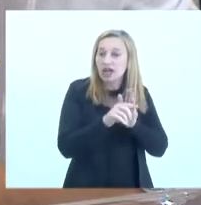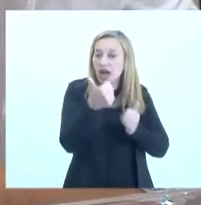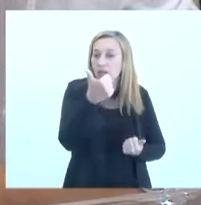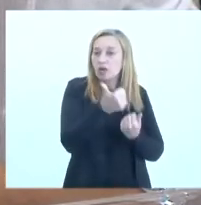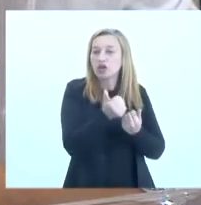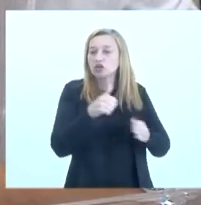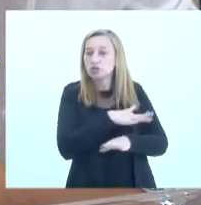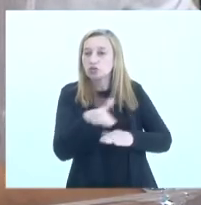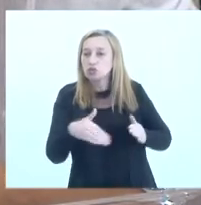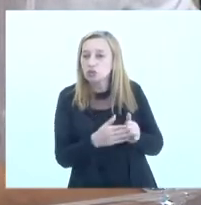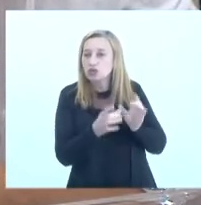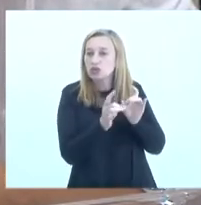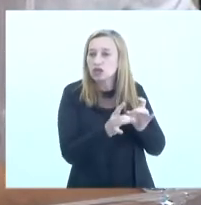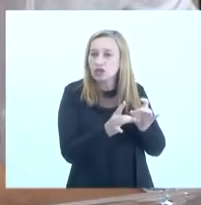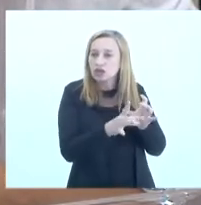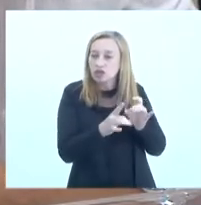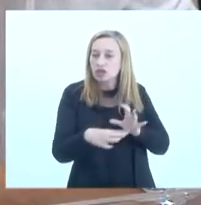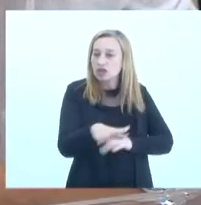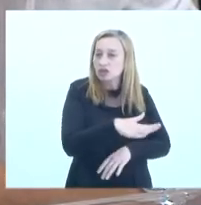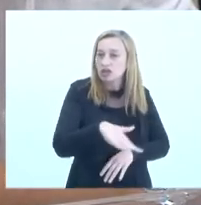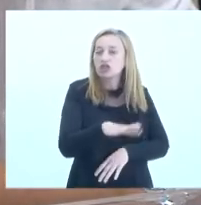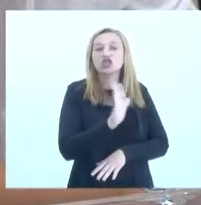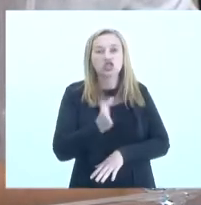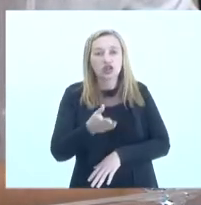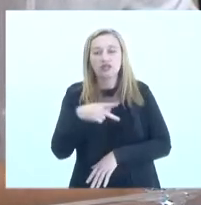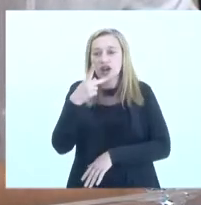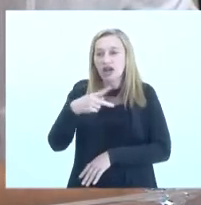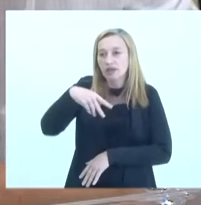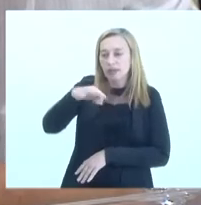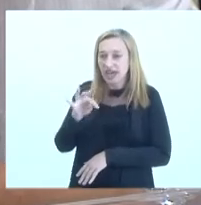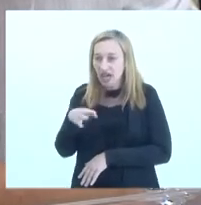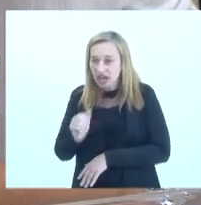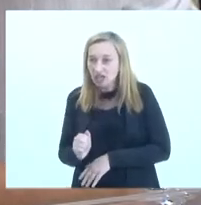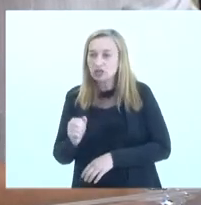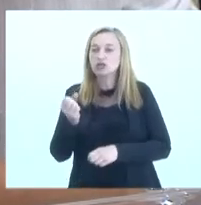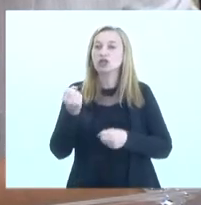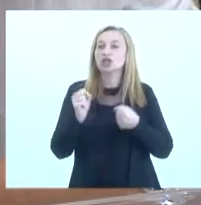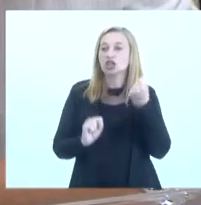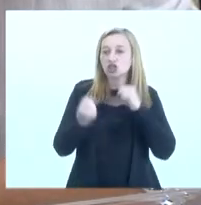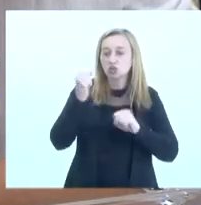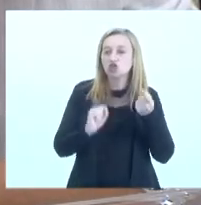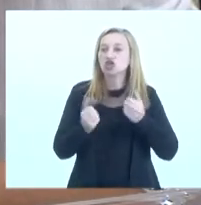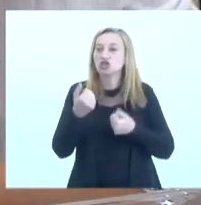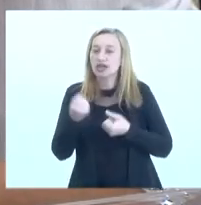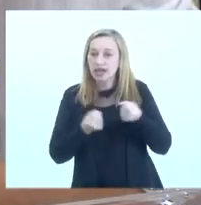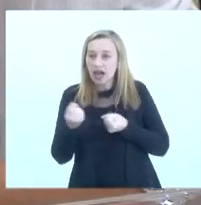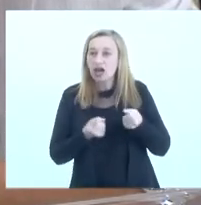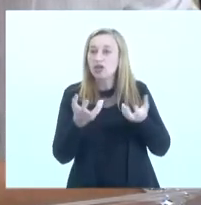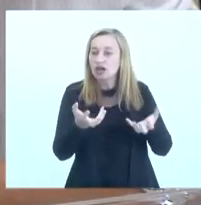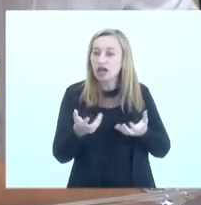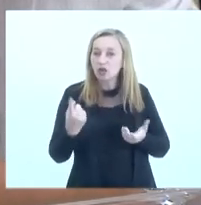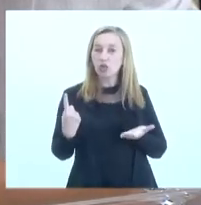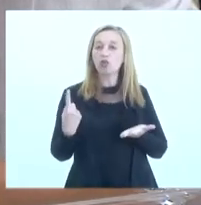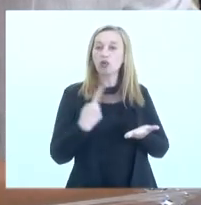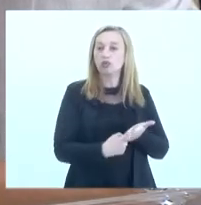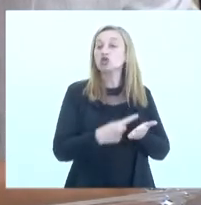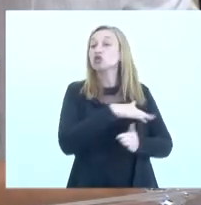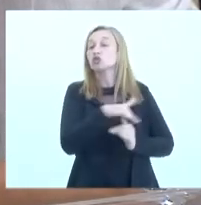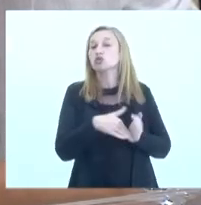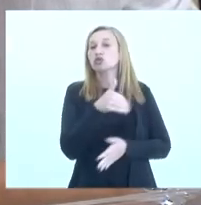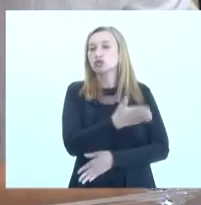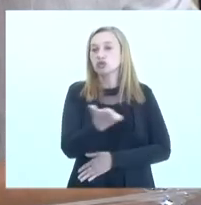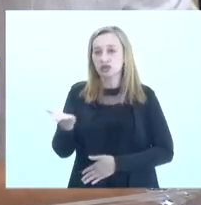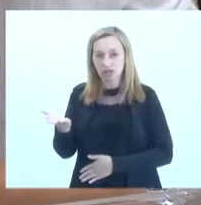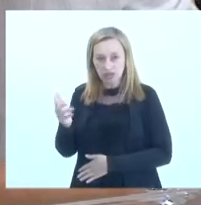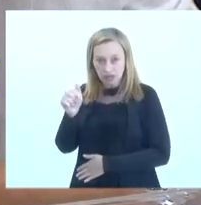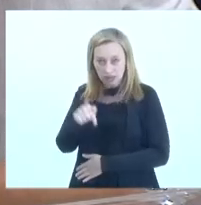todo o comércio varejista. Já foi falado do polo metal mecânico, indústria automobilística, enfim. Quero assumir um compromisso com todos vocês